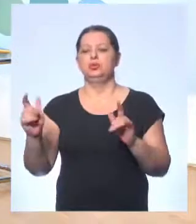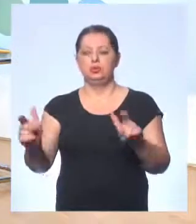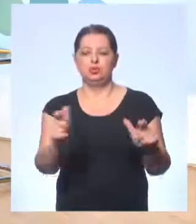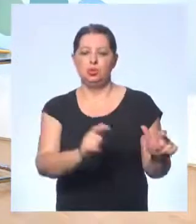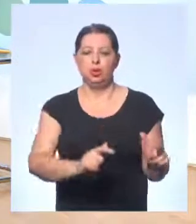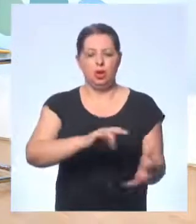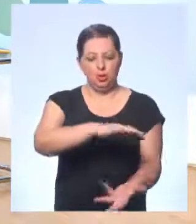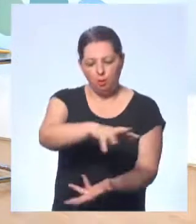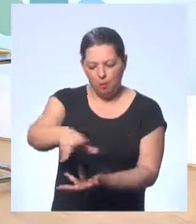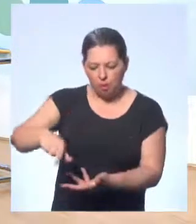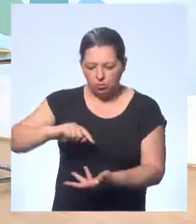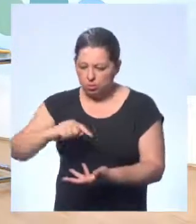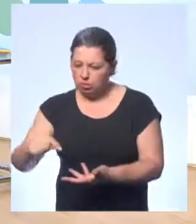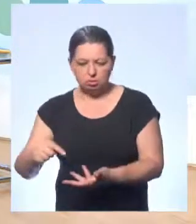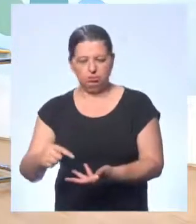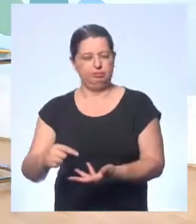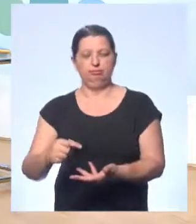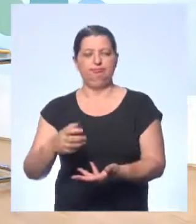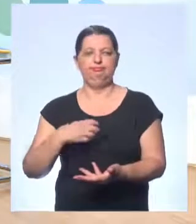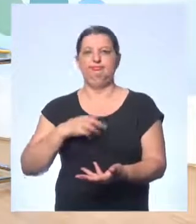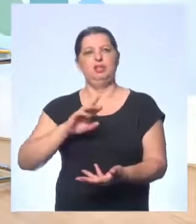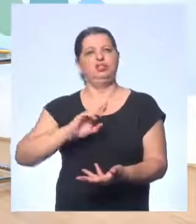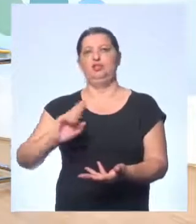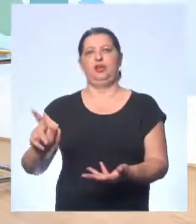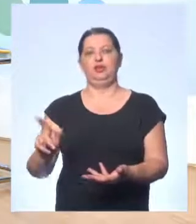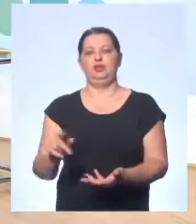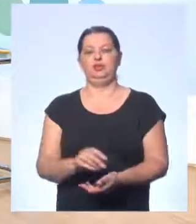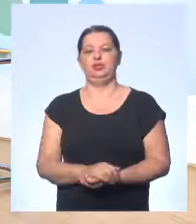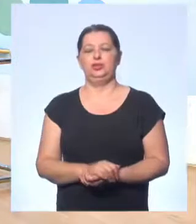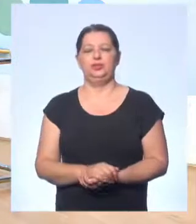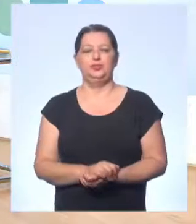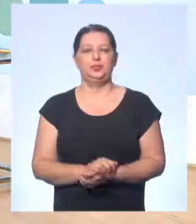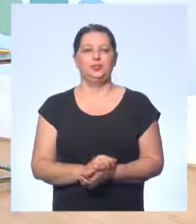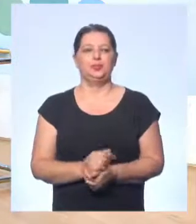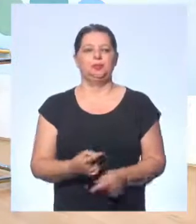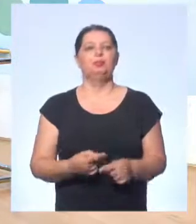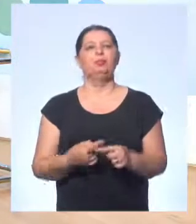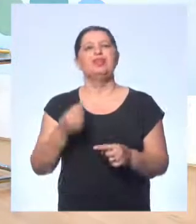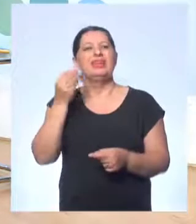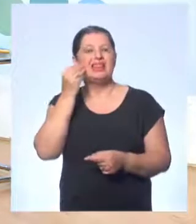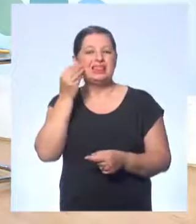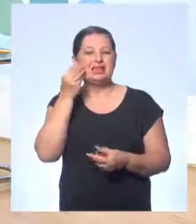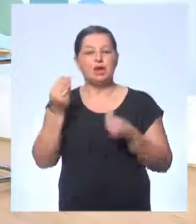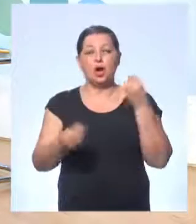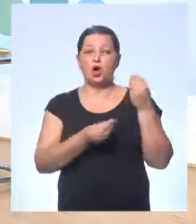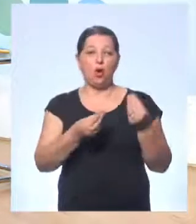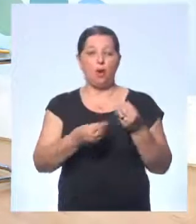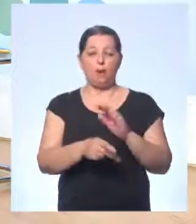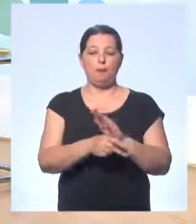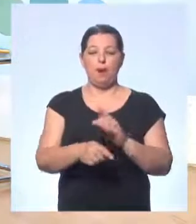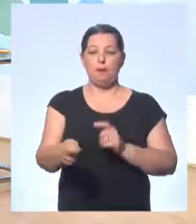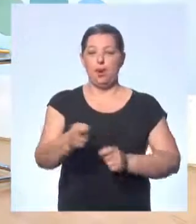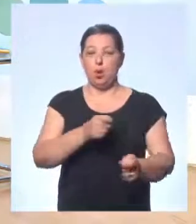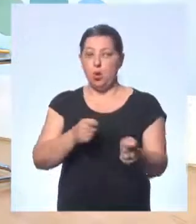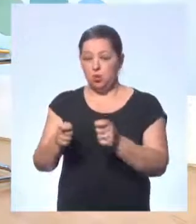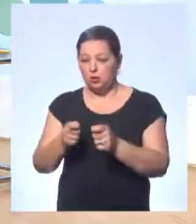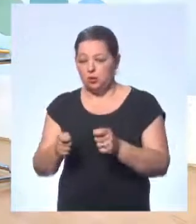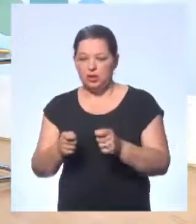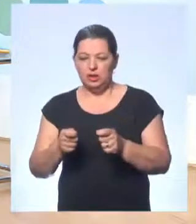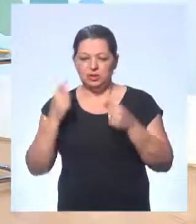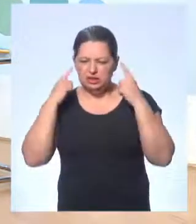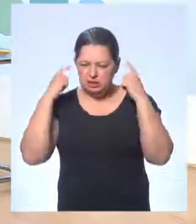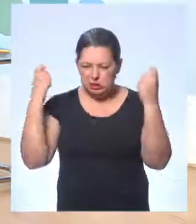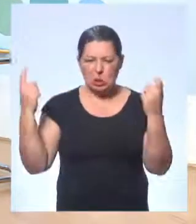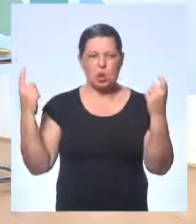pensam a música dessa forma, né? De uma forma a tentar controlar os ruídos, tentar controlar